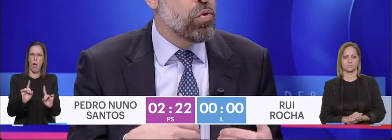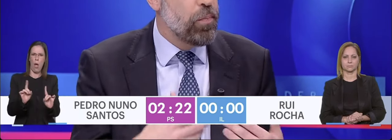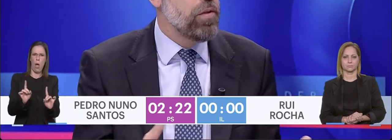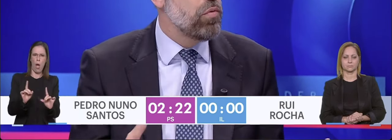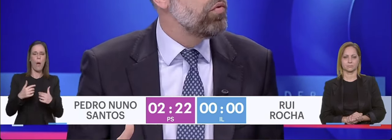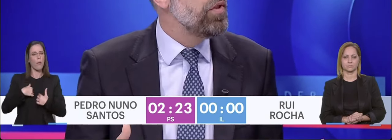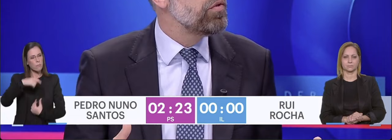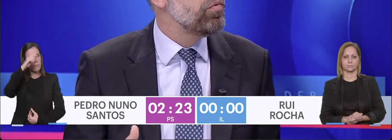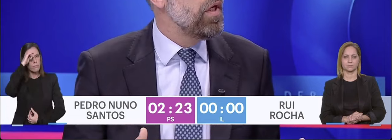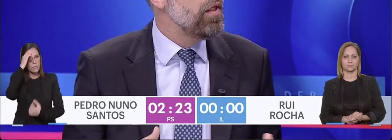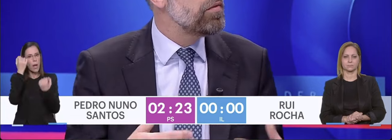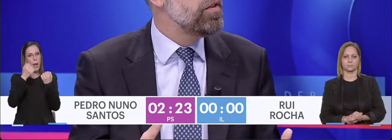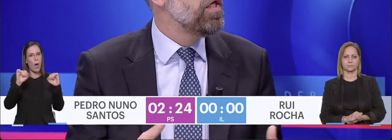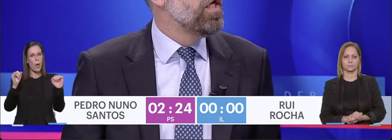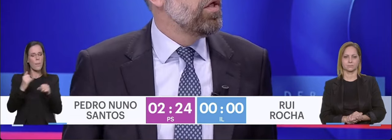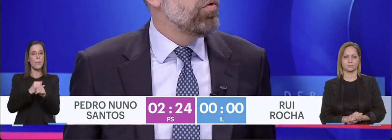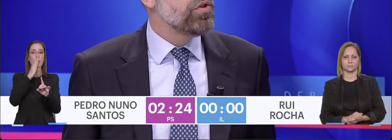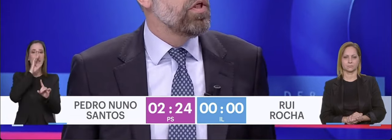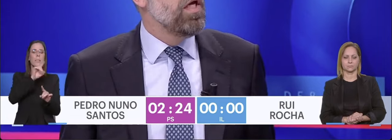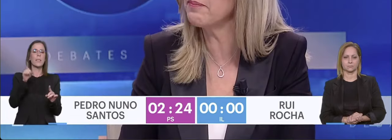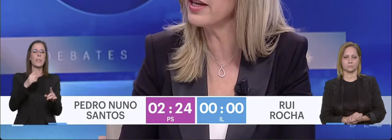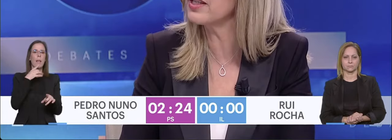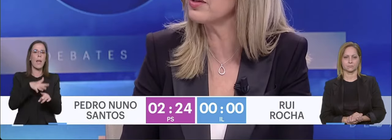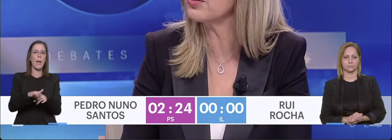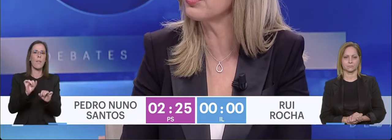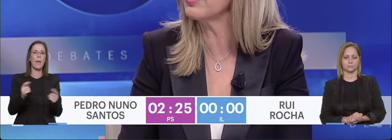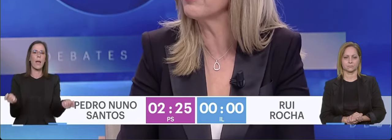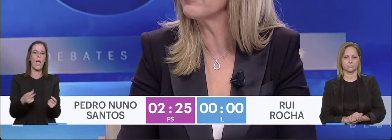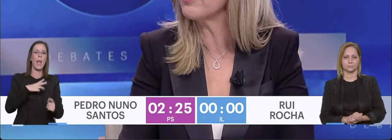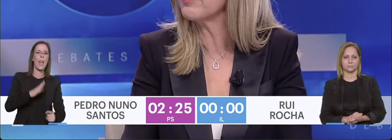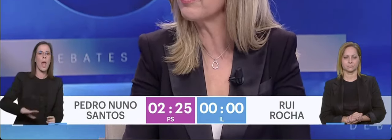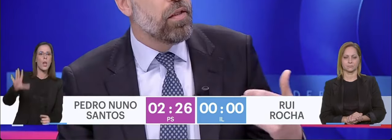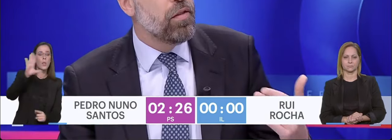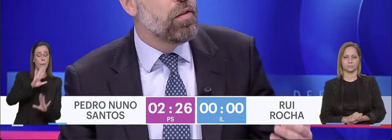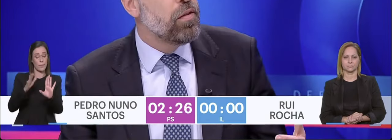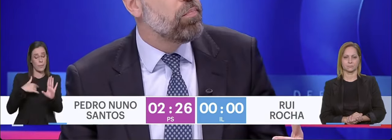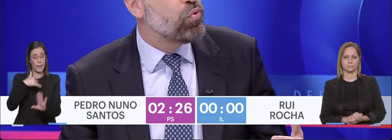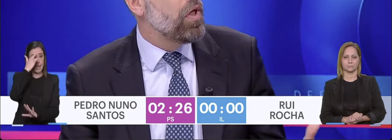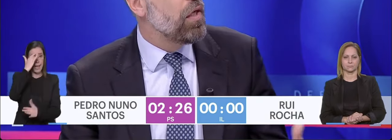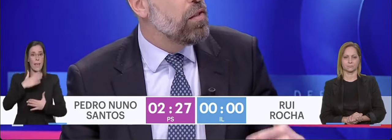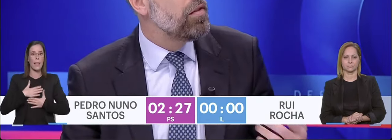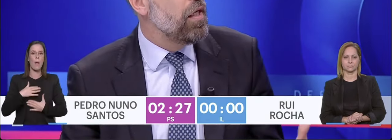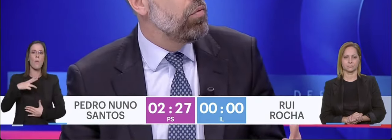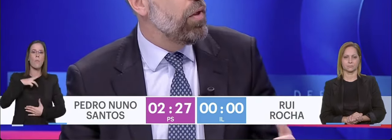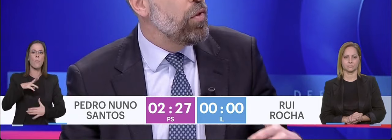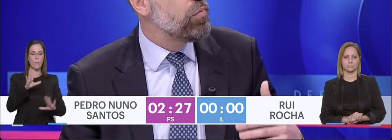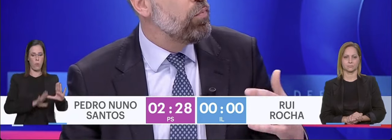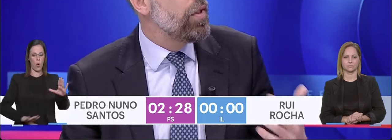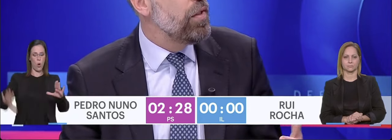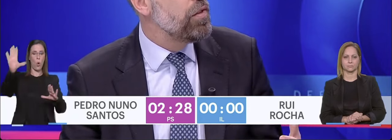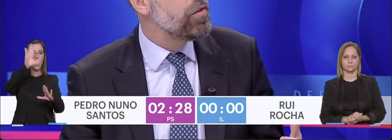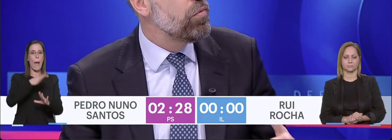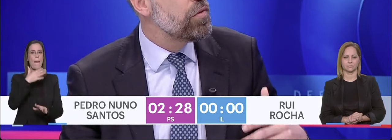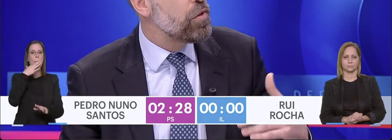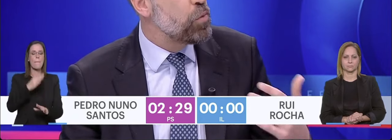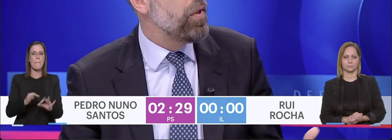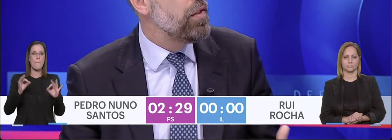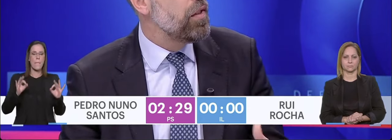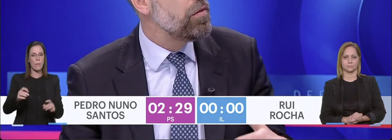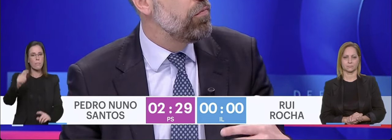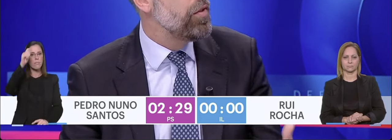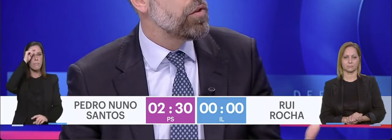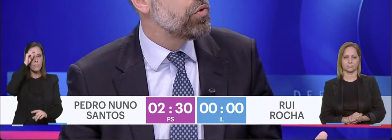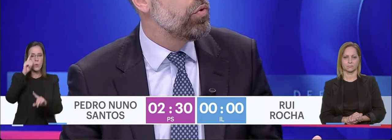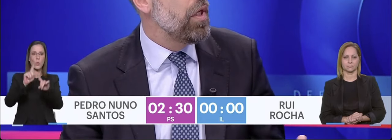não eu respeito à autonomia Regional é ass minha a minha ideia de de Portugal inteiro é mesmo um país onde se